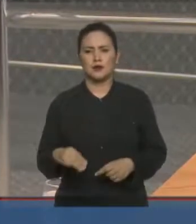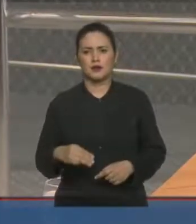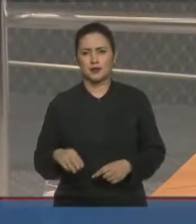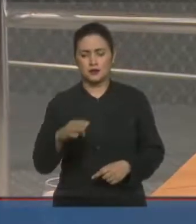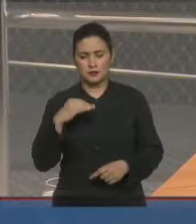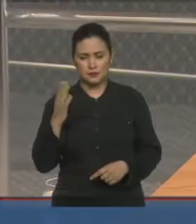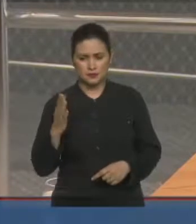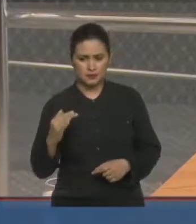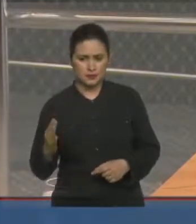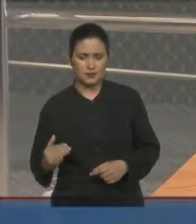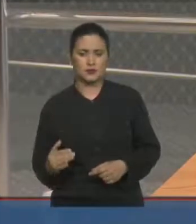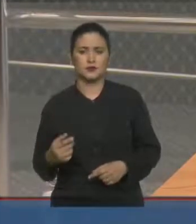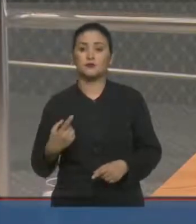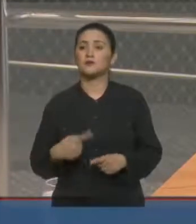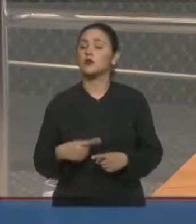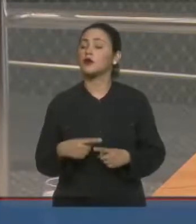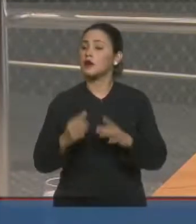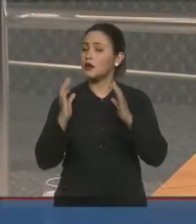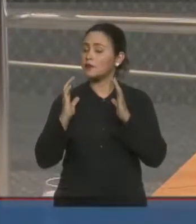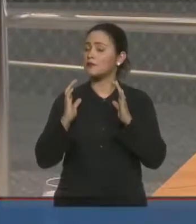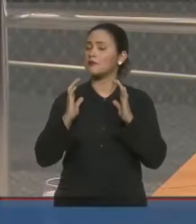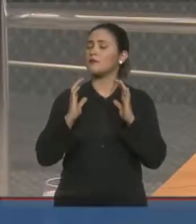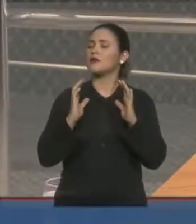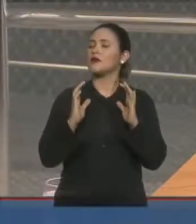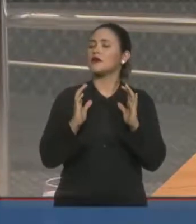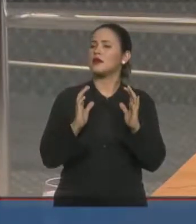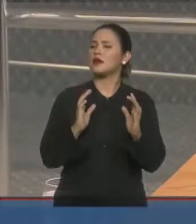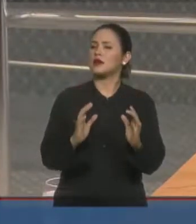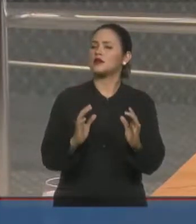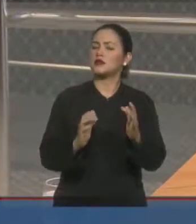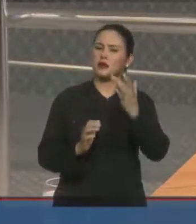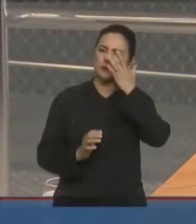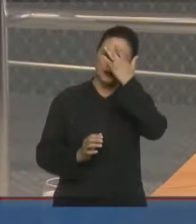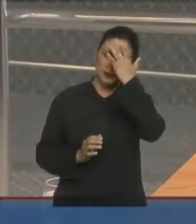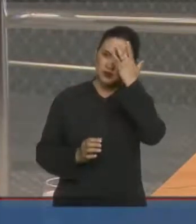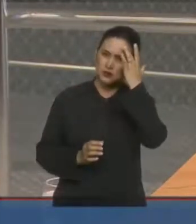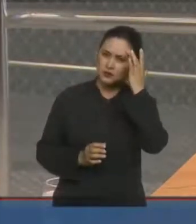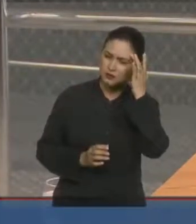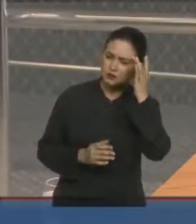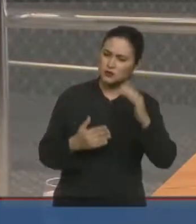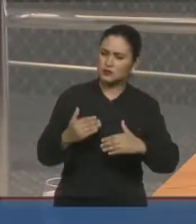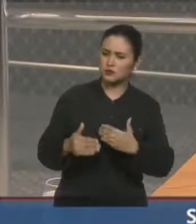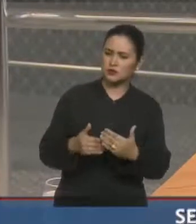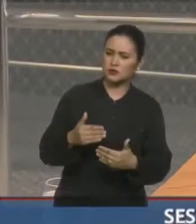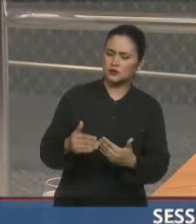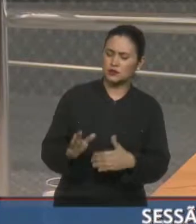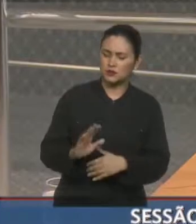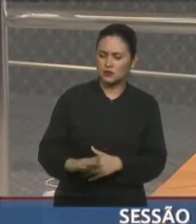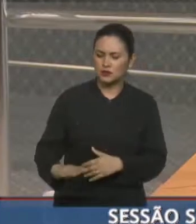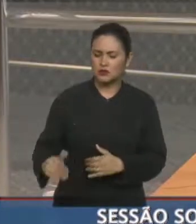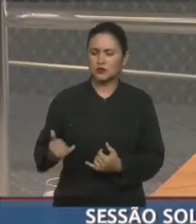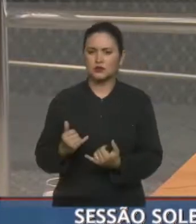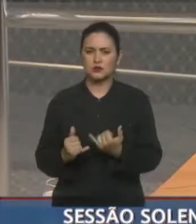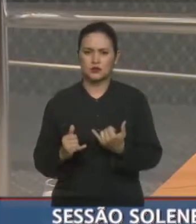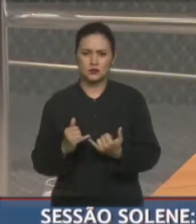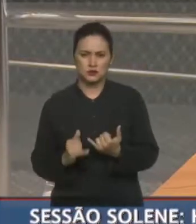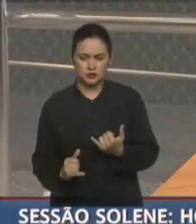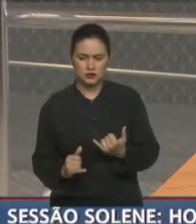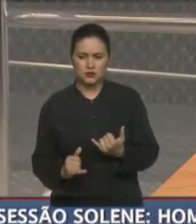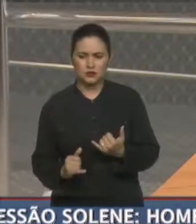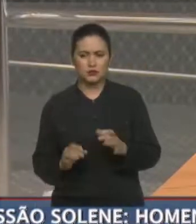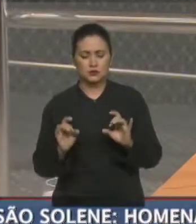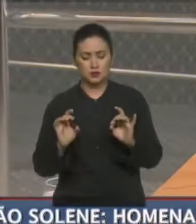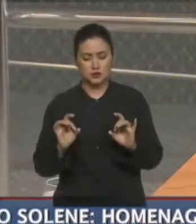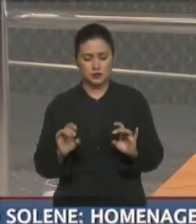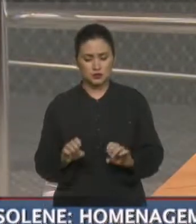porque respeita a condição peculiar de pessoa em desenvolvimento, de crianças e adolescentes, e especializa o sistema de